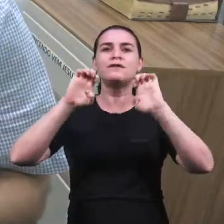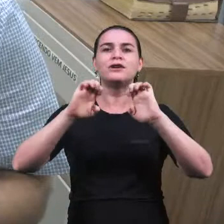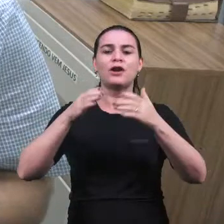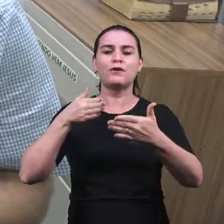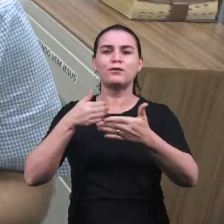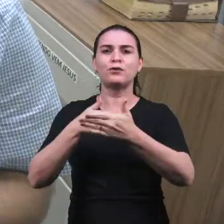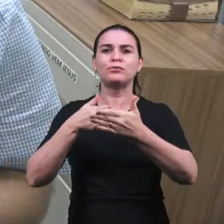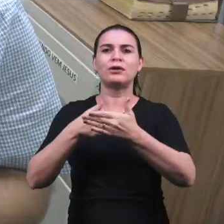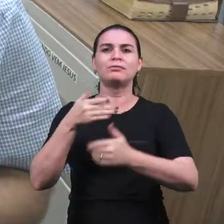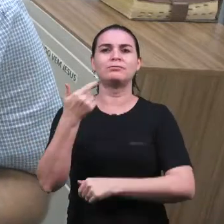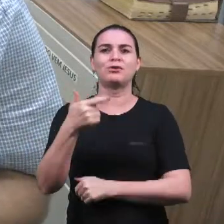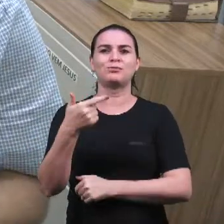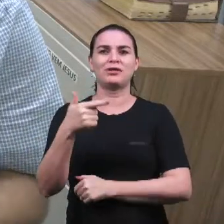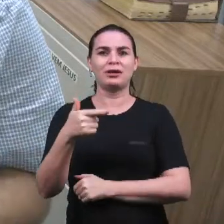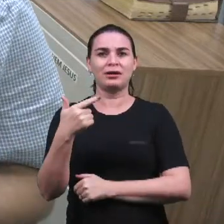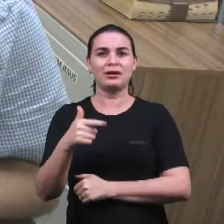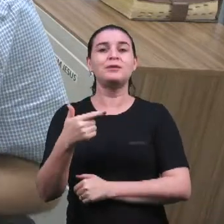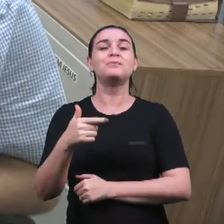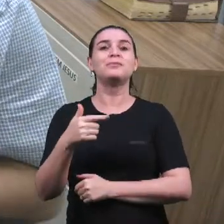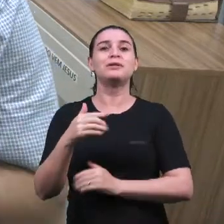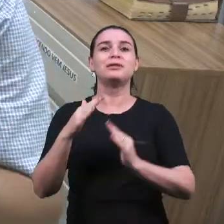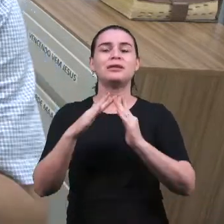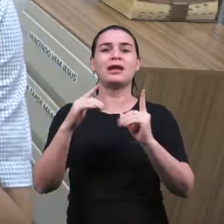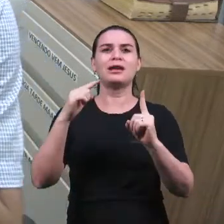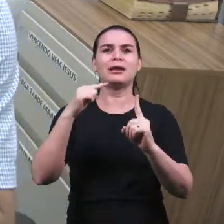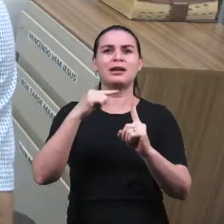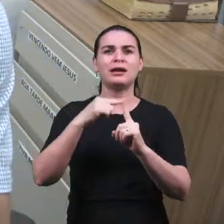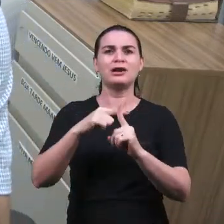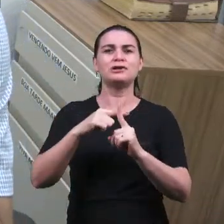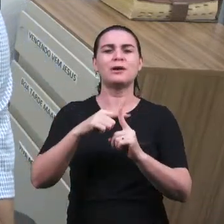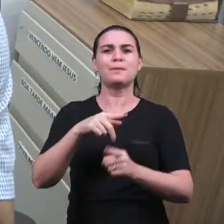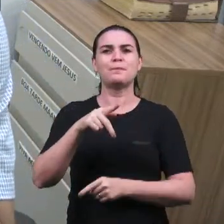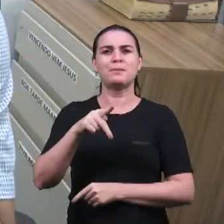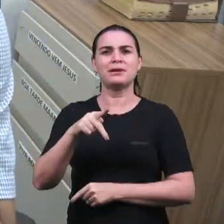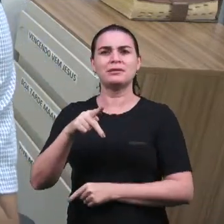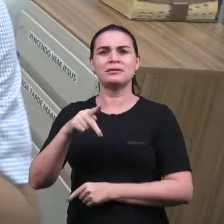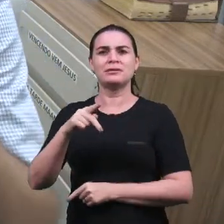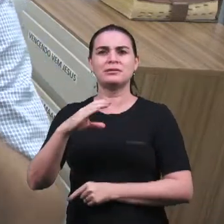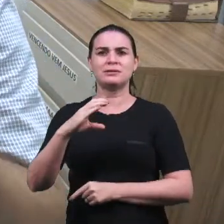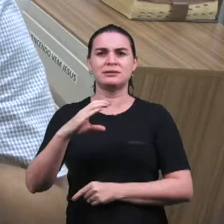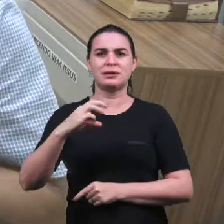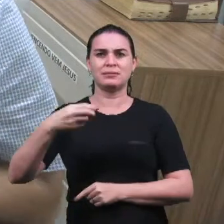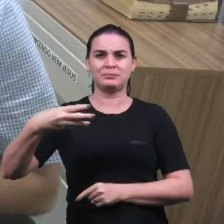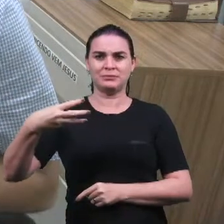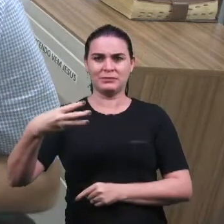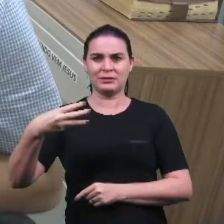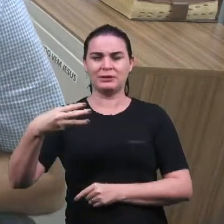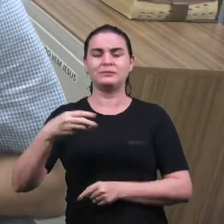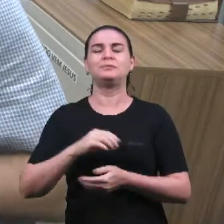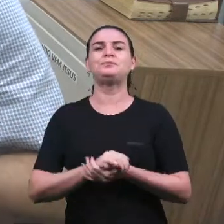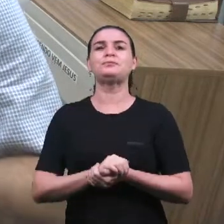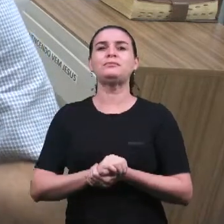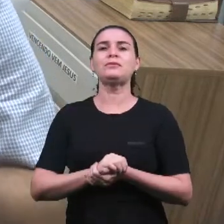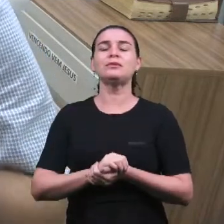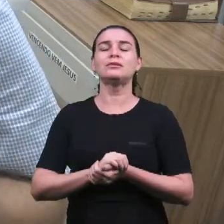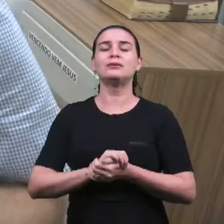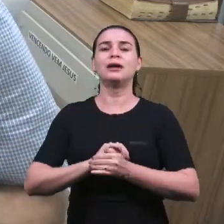Fronteiras, ali em Moby Dick, onde tem levado muitos jovens a buscarem o Senhor, a